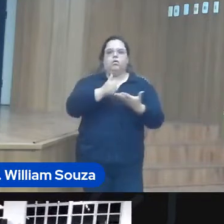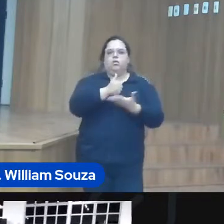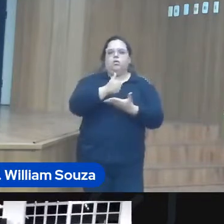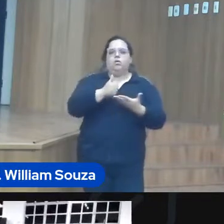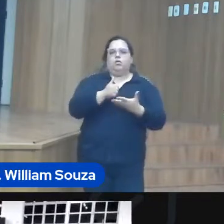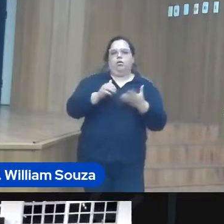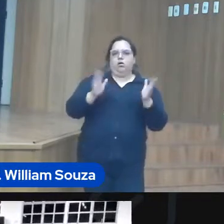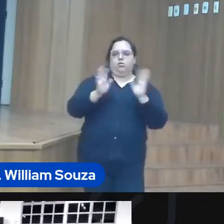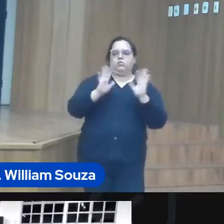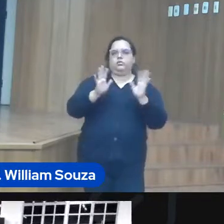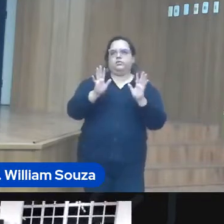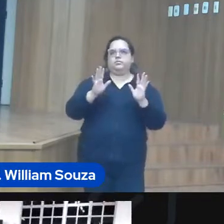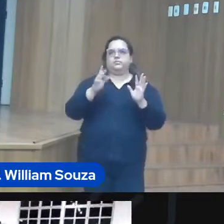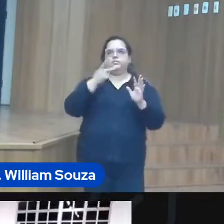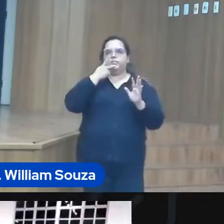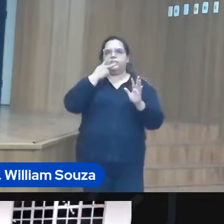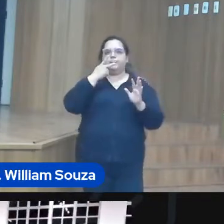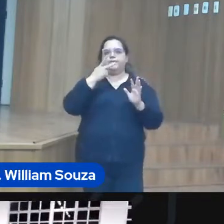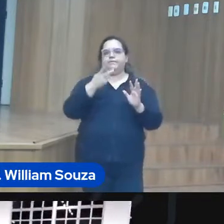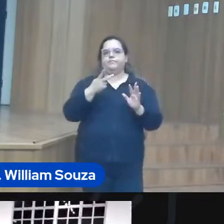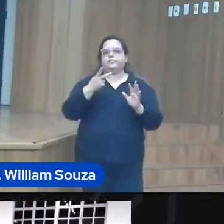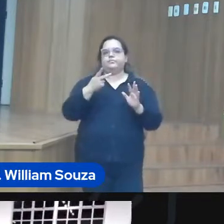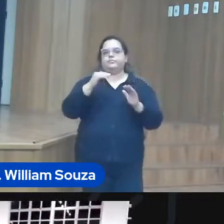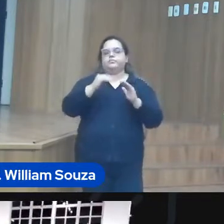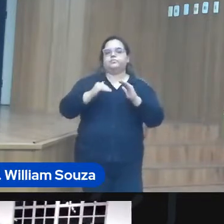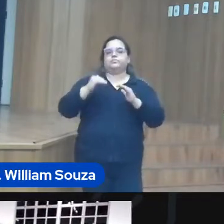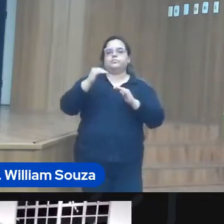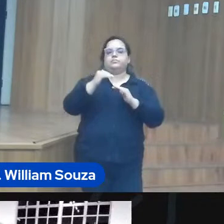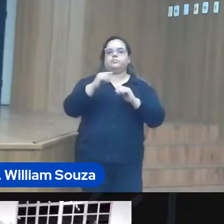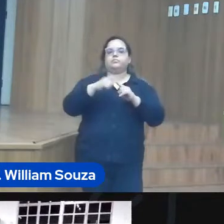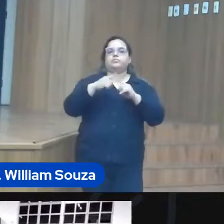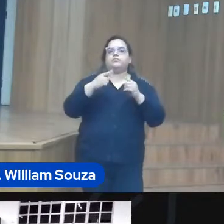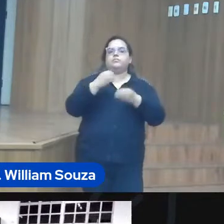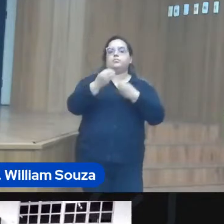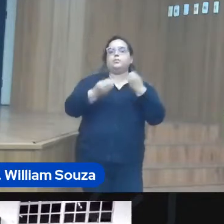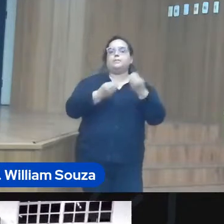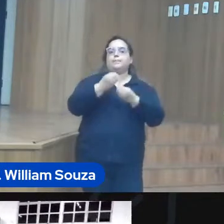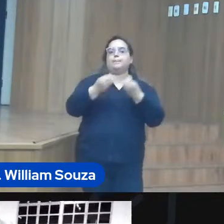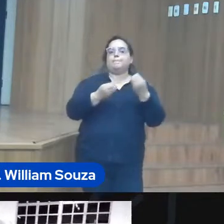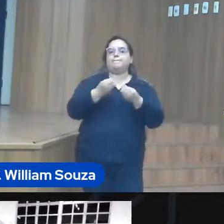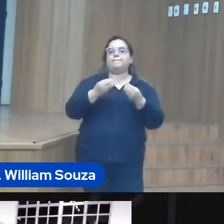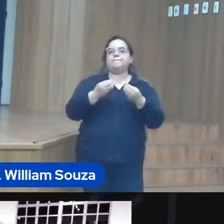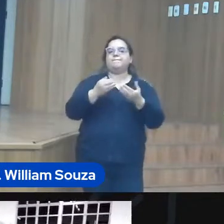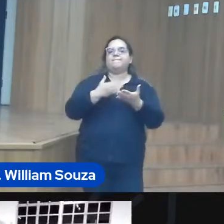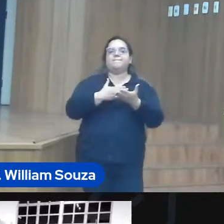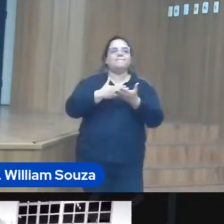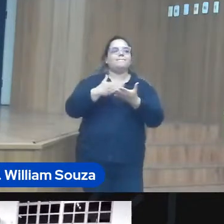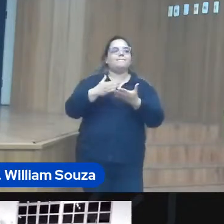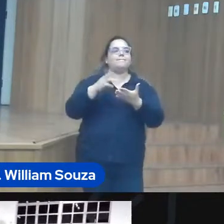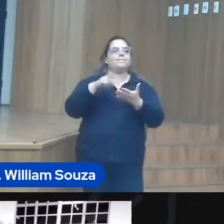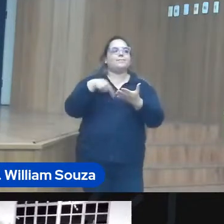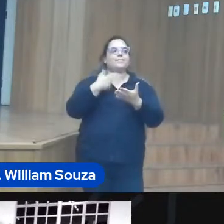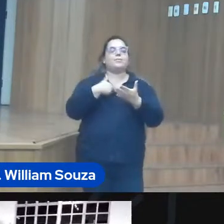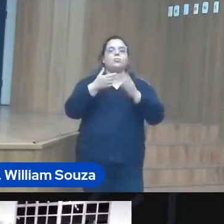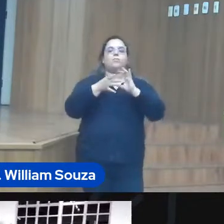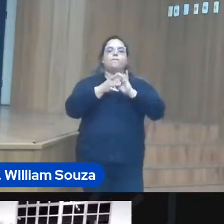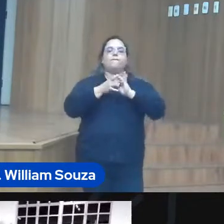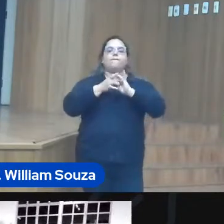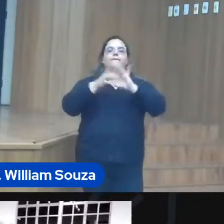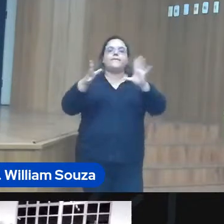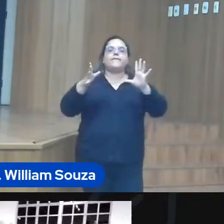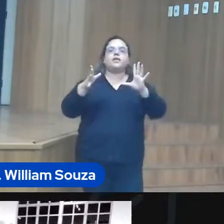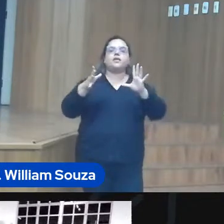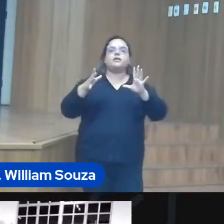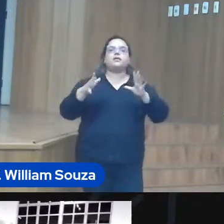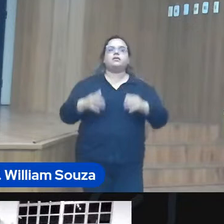se coloca sobre isso, mas ela, como que ela em princípio nos permite